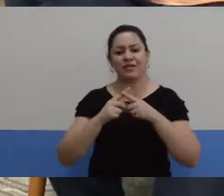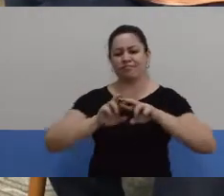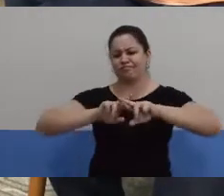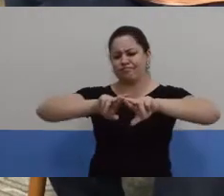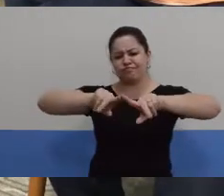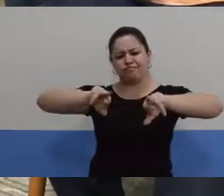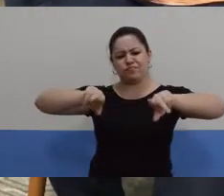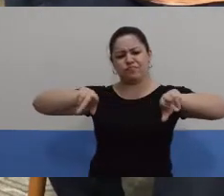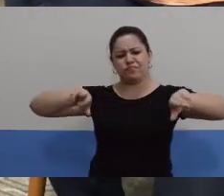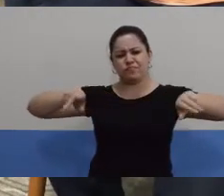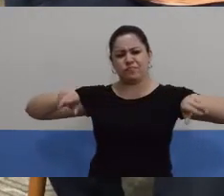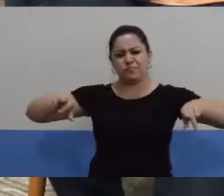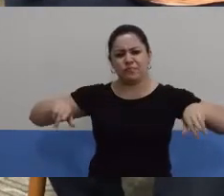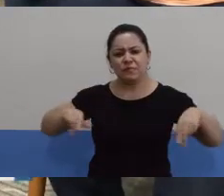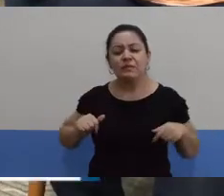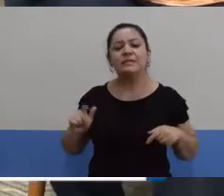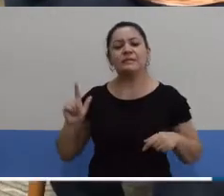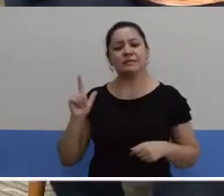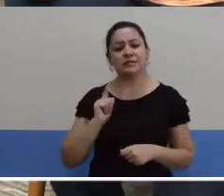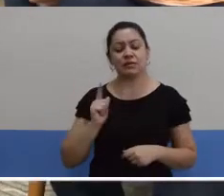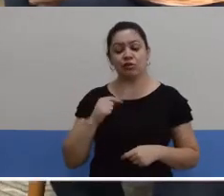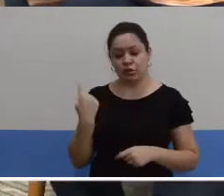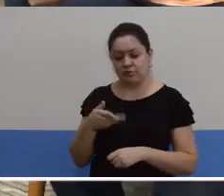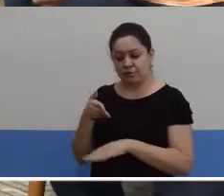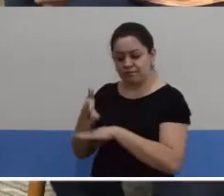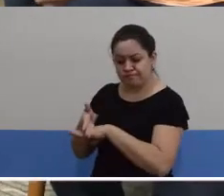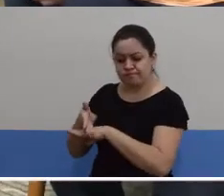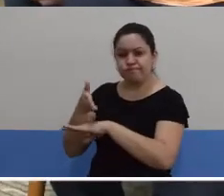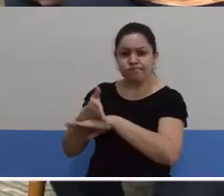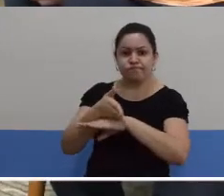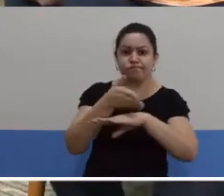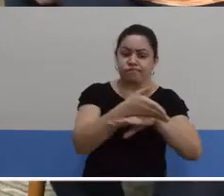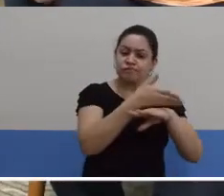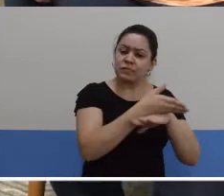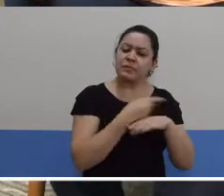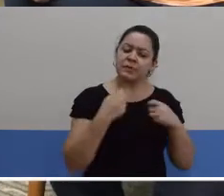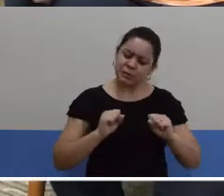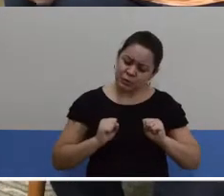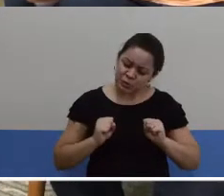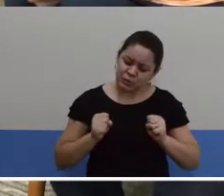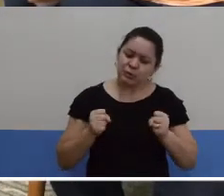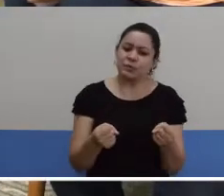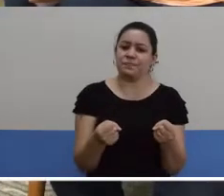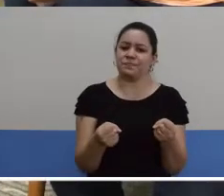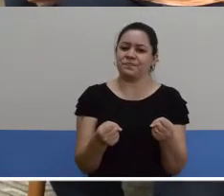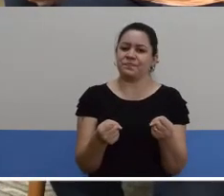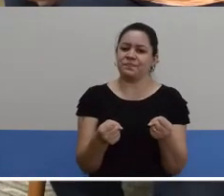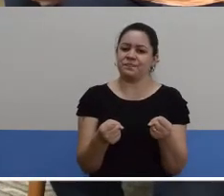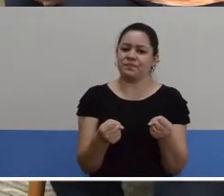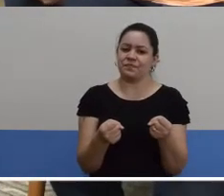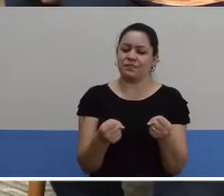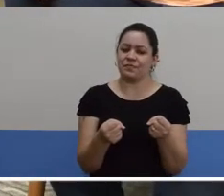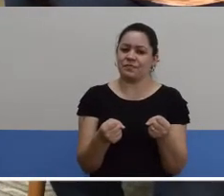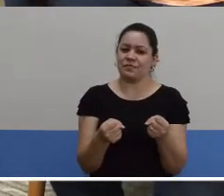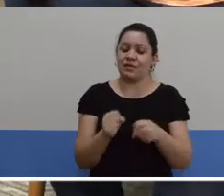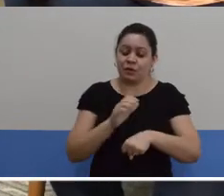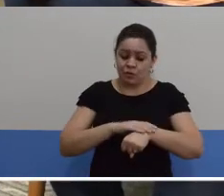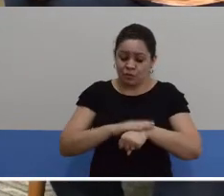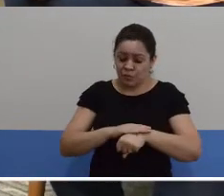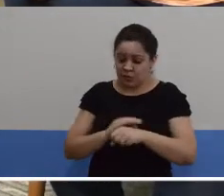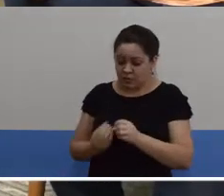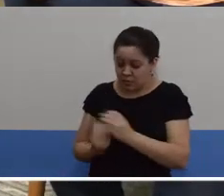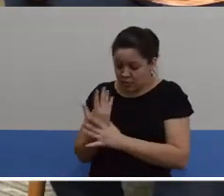diversidade. Mas nós precisamos ir até eles. Temos que fazer um esforço. Por isso que, quando formaram o